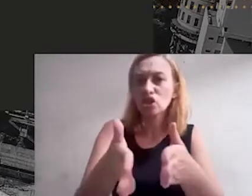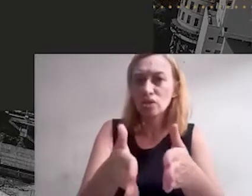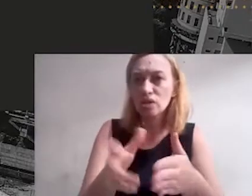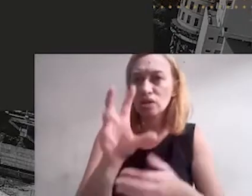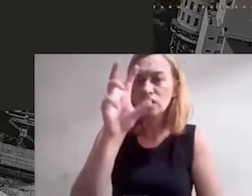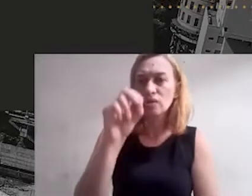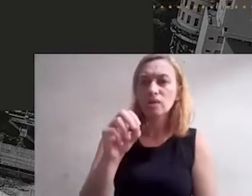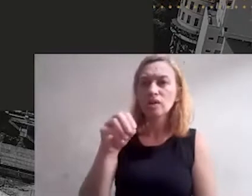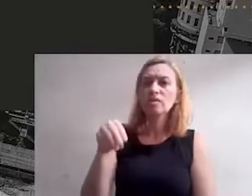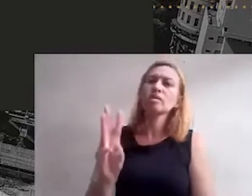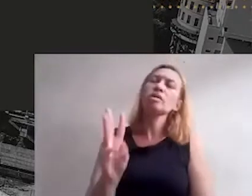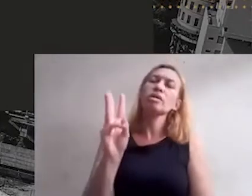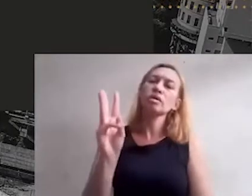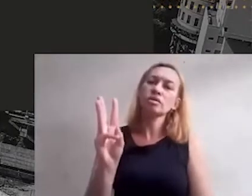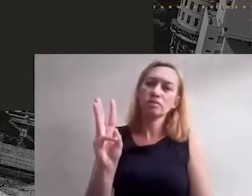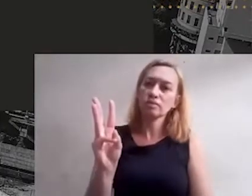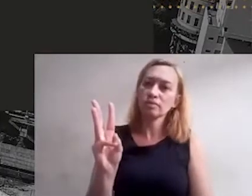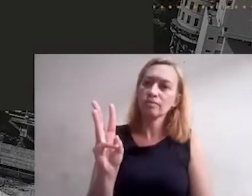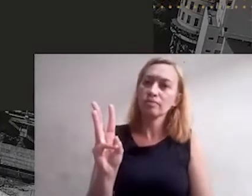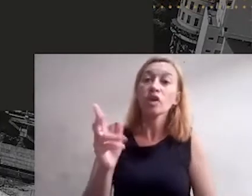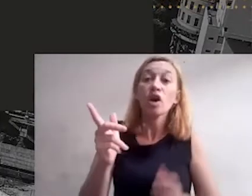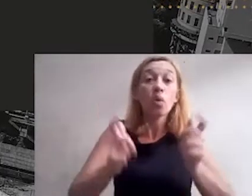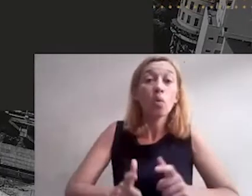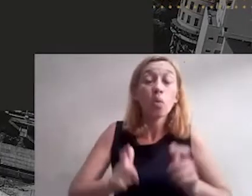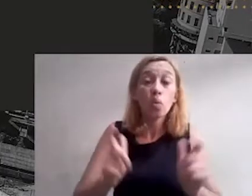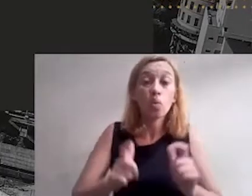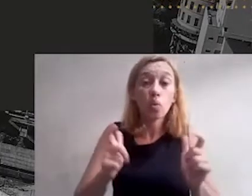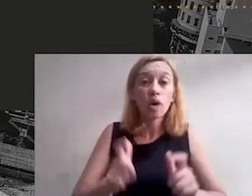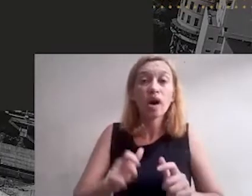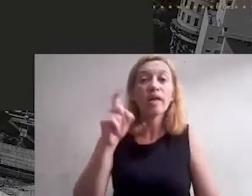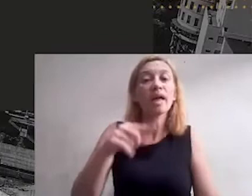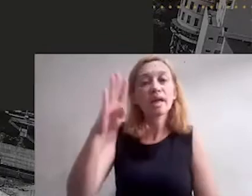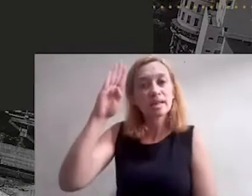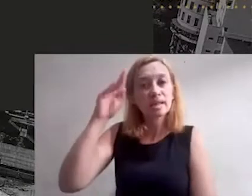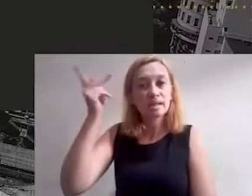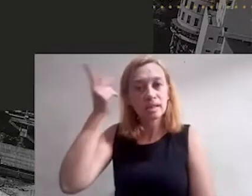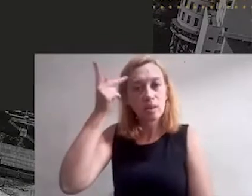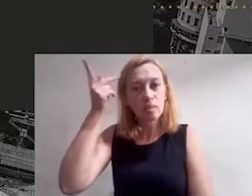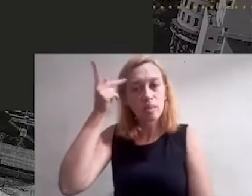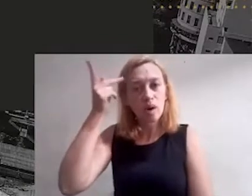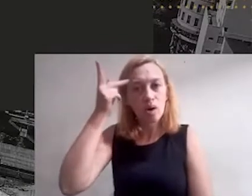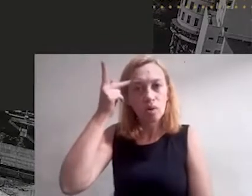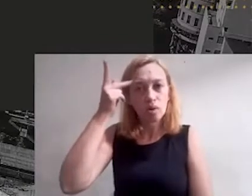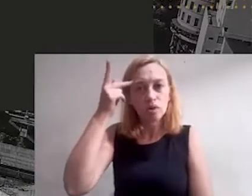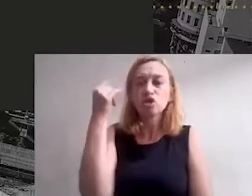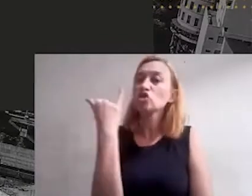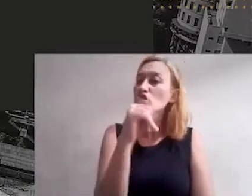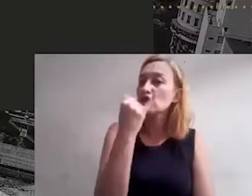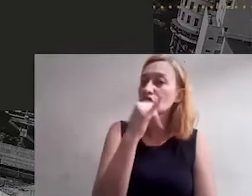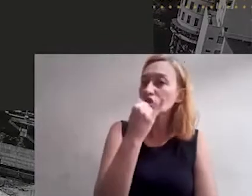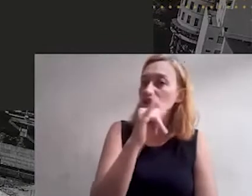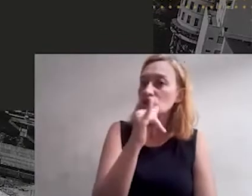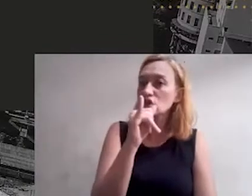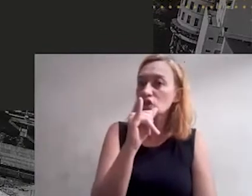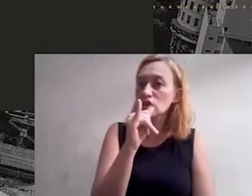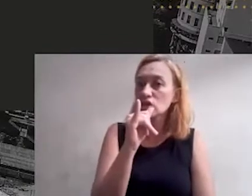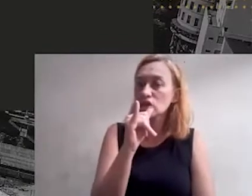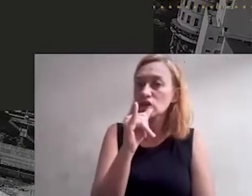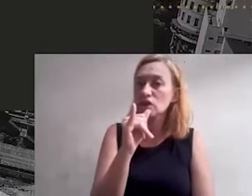vou abastecer o lugar que está sedento, que é São Paulo, e etc., etc., de energia, com a energia hidrelétrica da Amazônia.